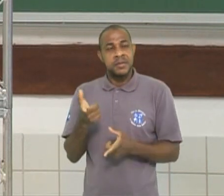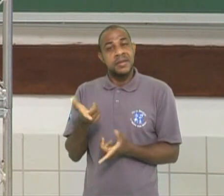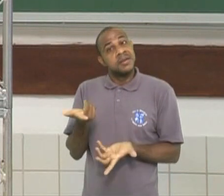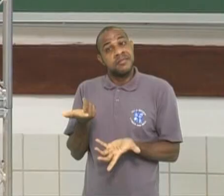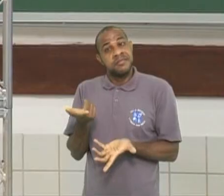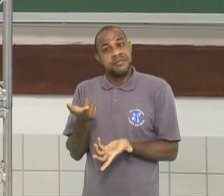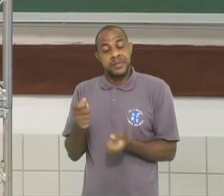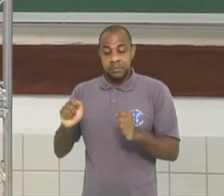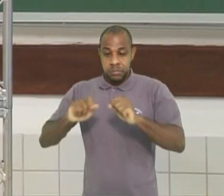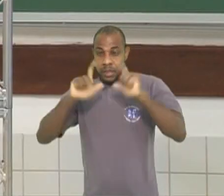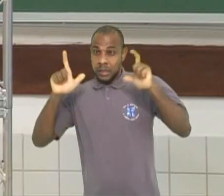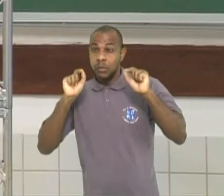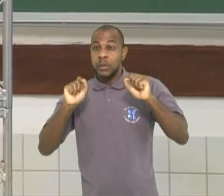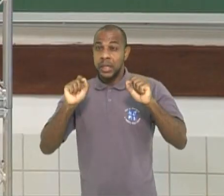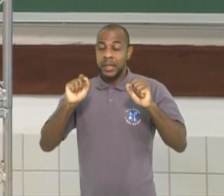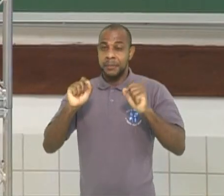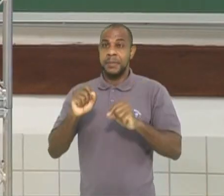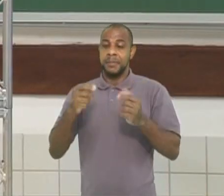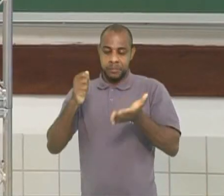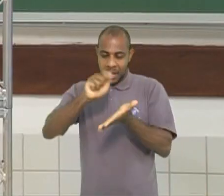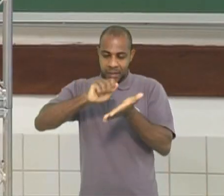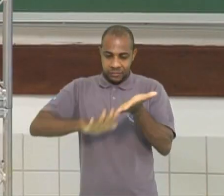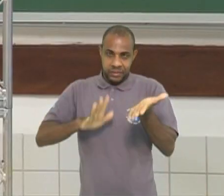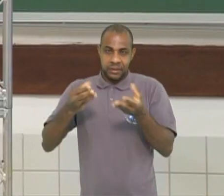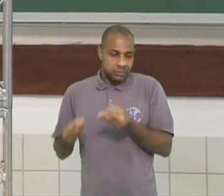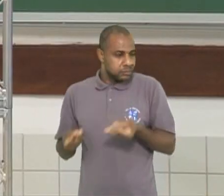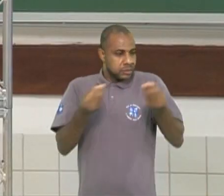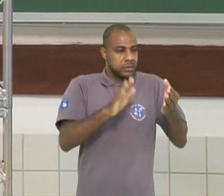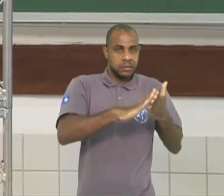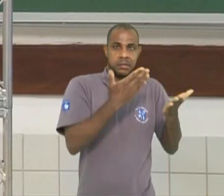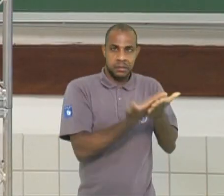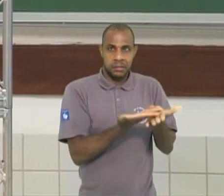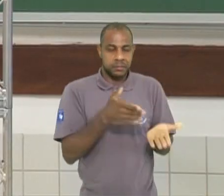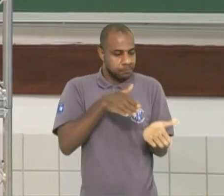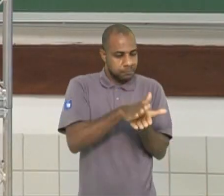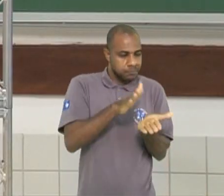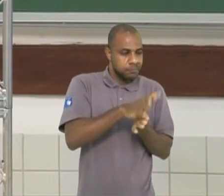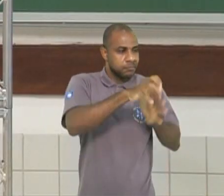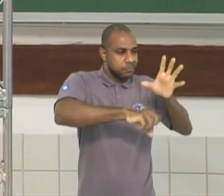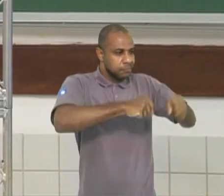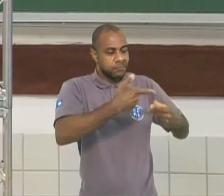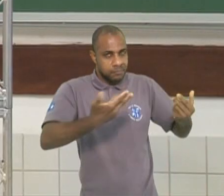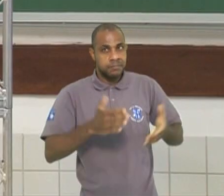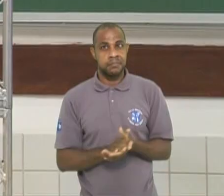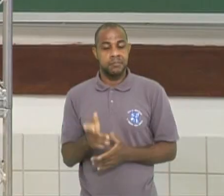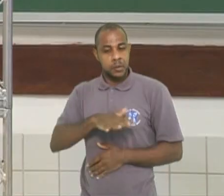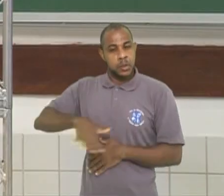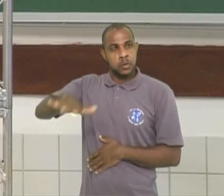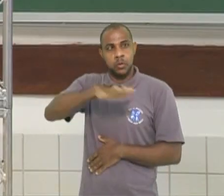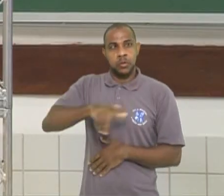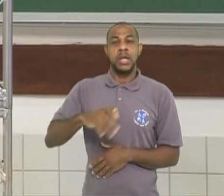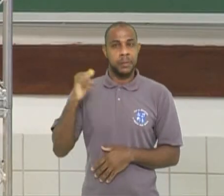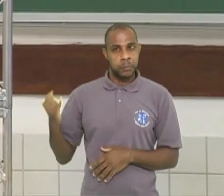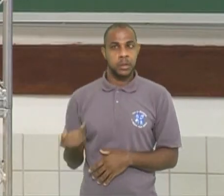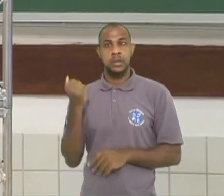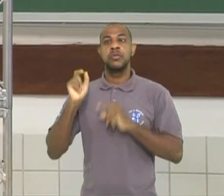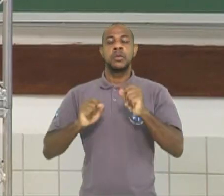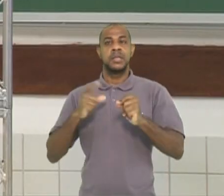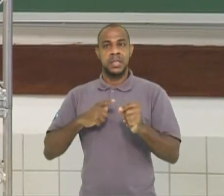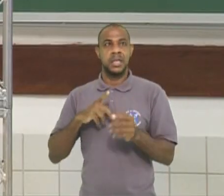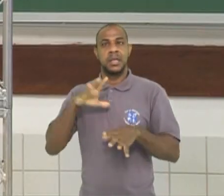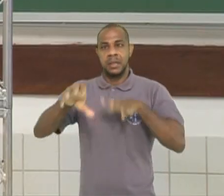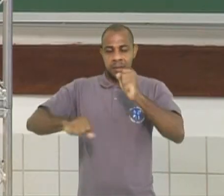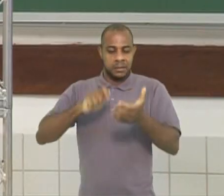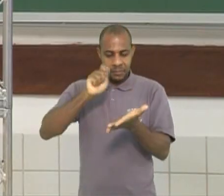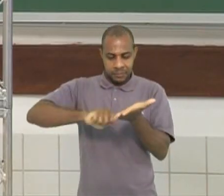de retirada e entrega das atividades impressas na sua escola. E para todos os estudantes é importante ter em mãos